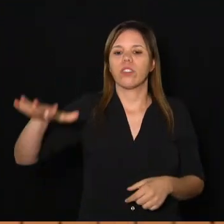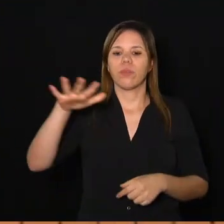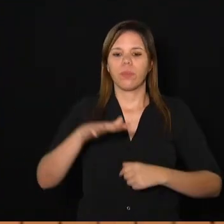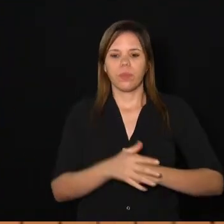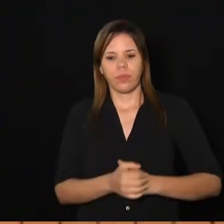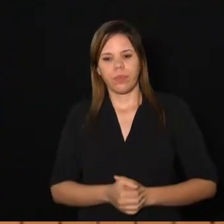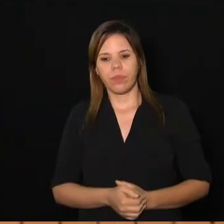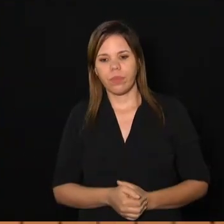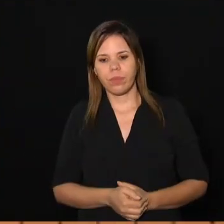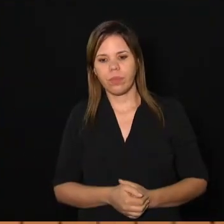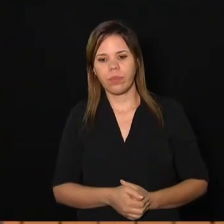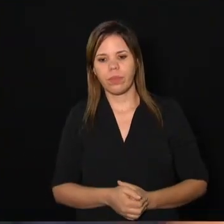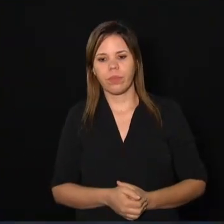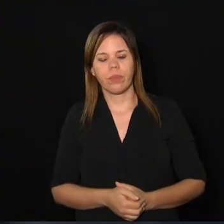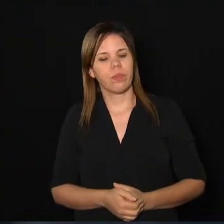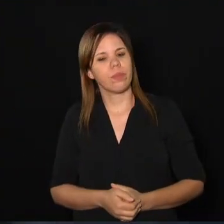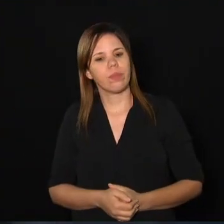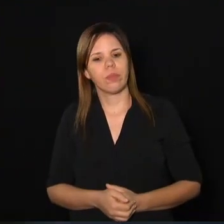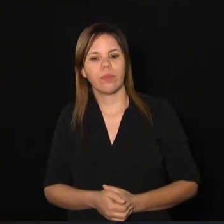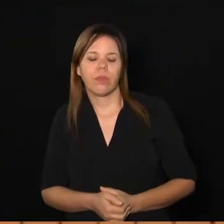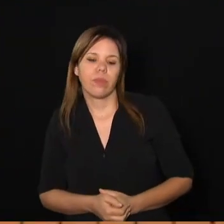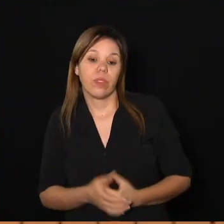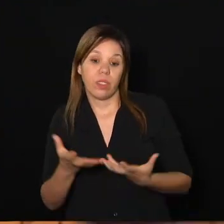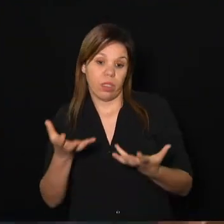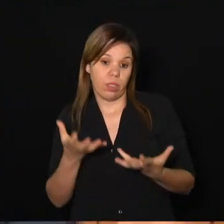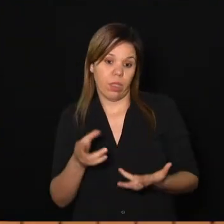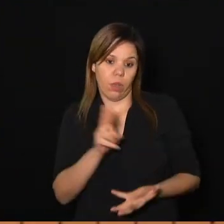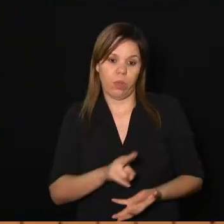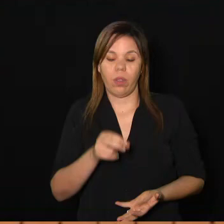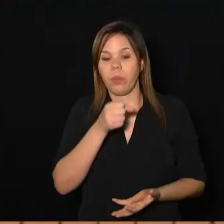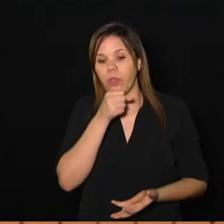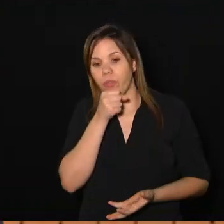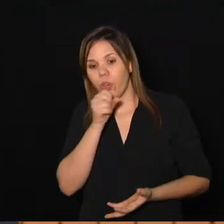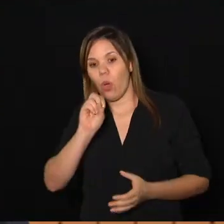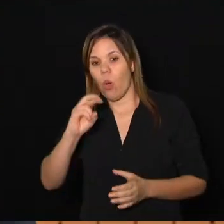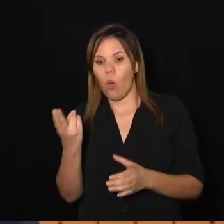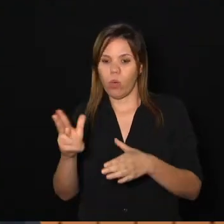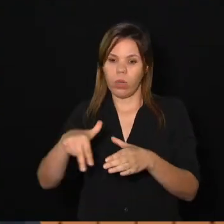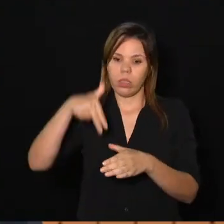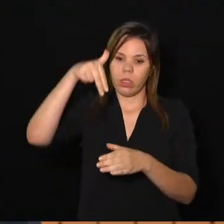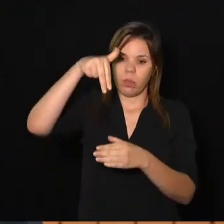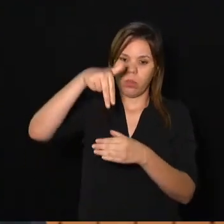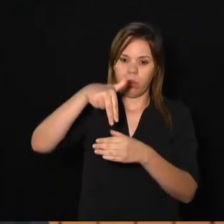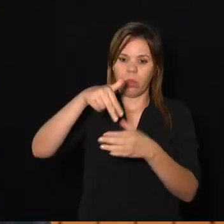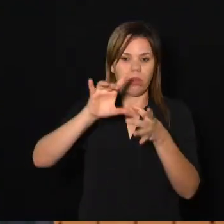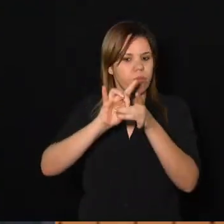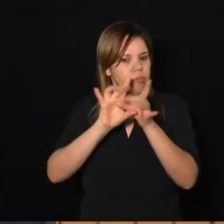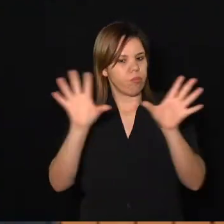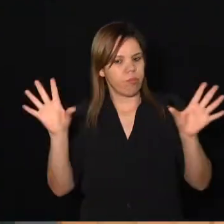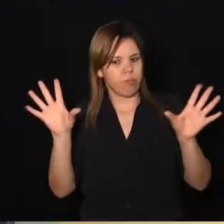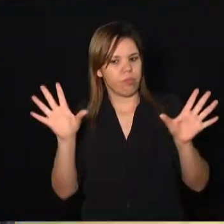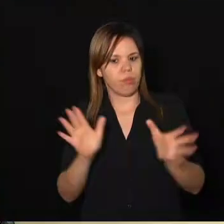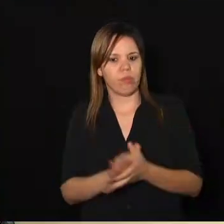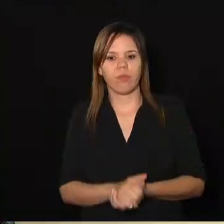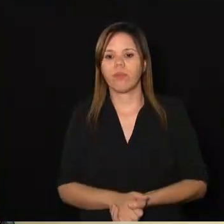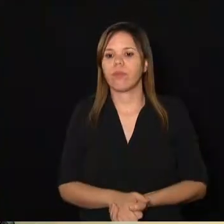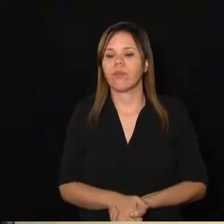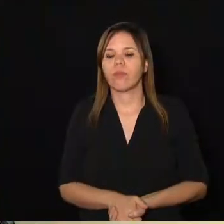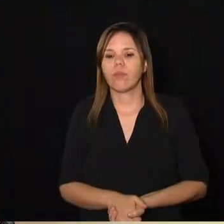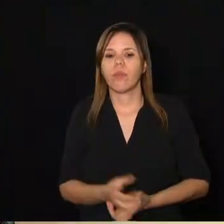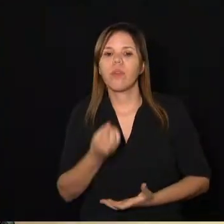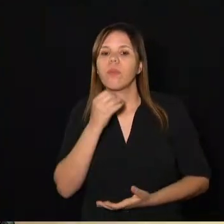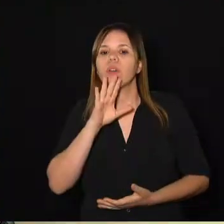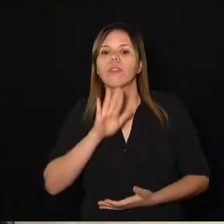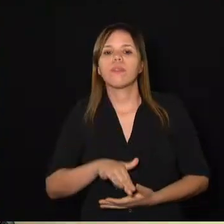fique à vontade viu se o quiser usar o microfone aqui ou na tribuna onde o senhor achar melhor por gentileza bom boa